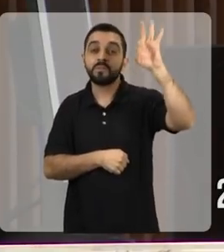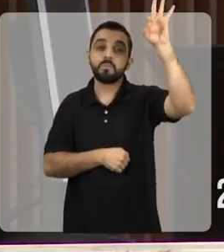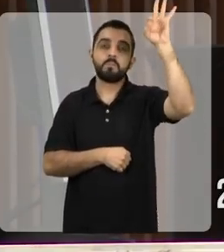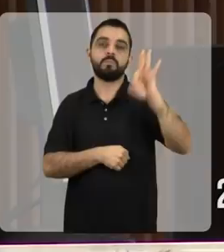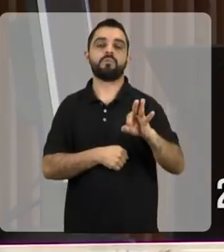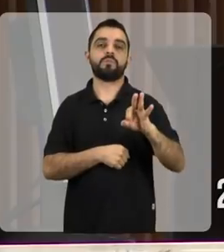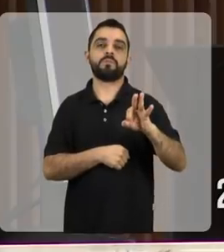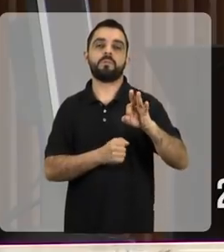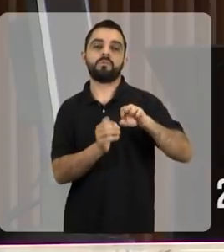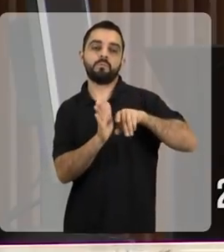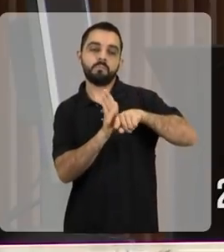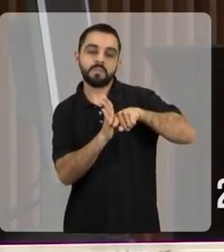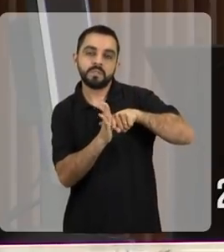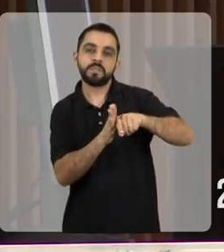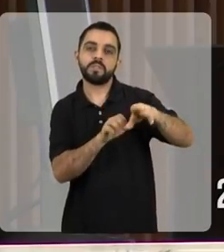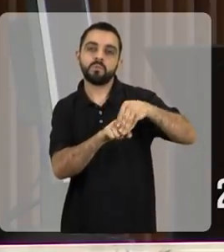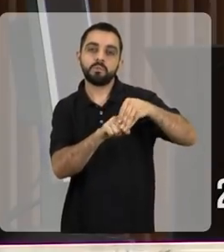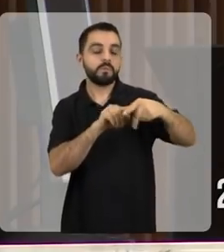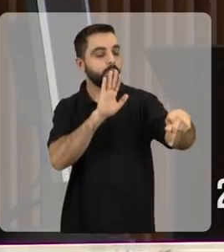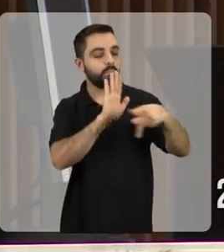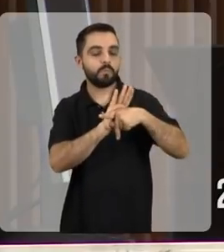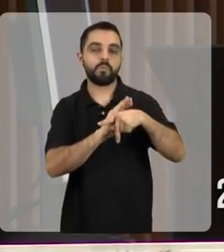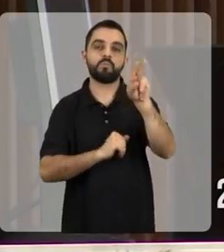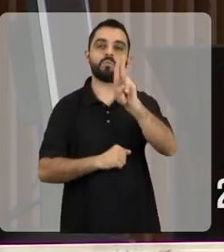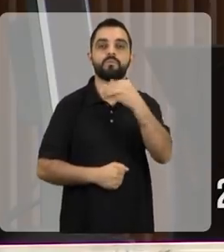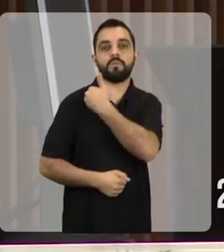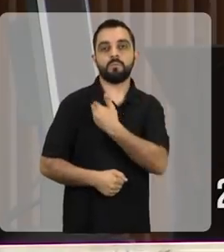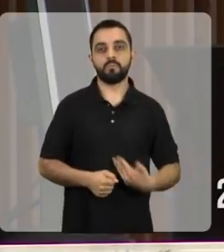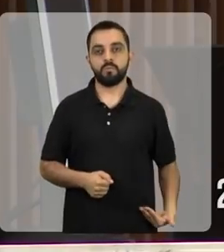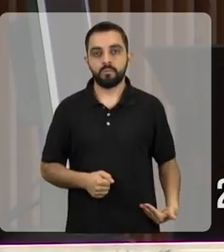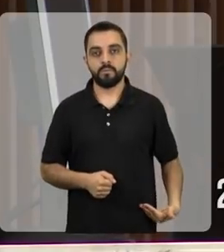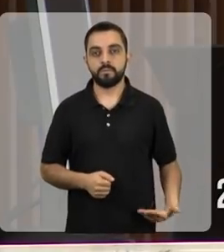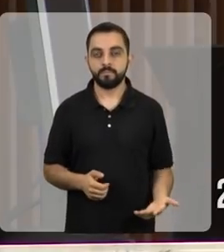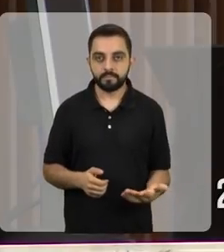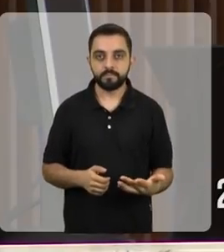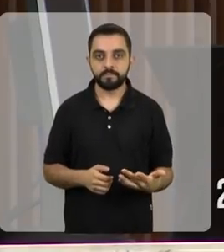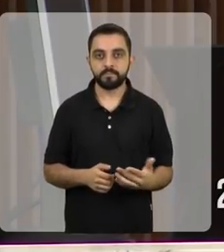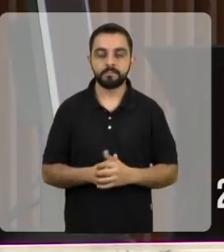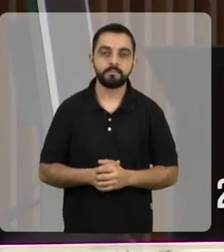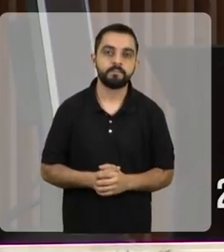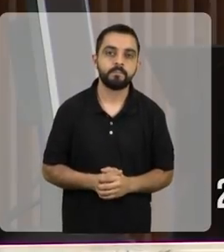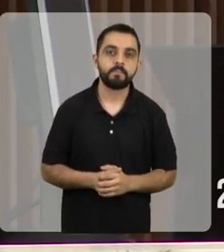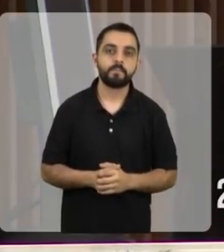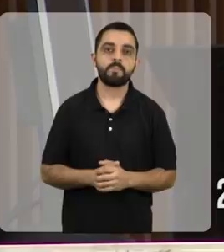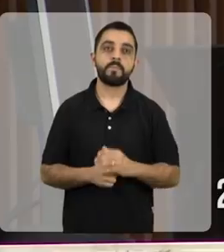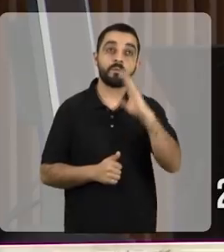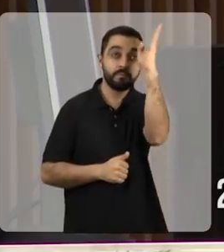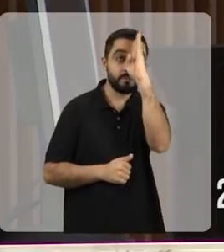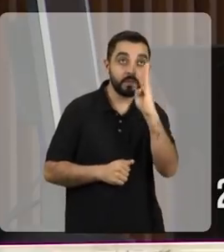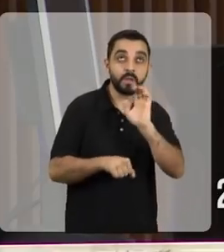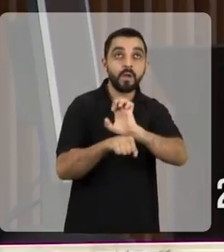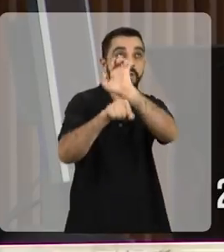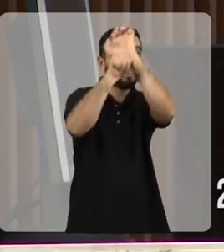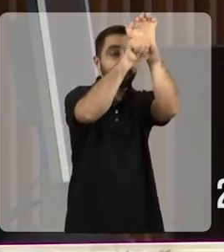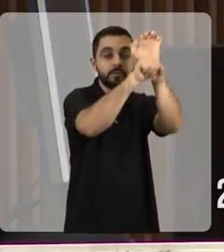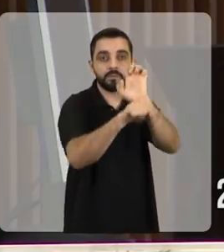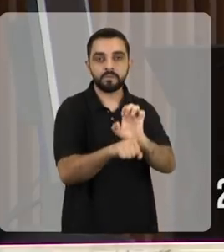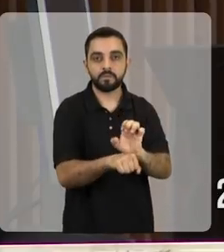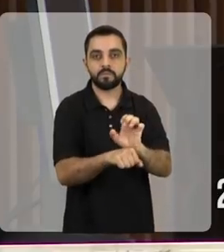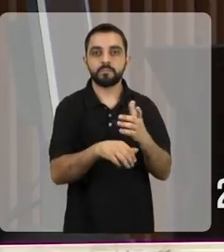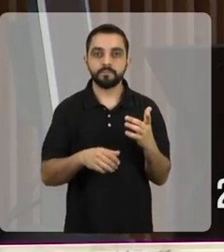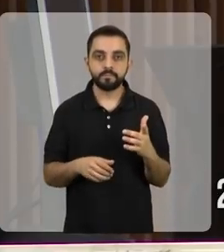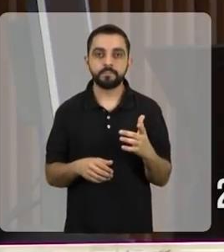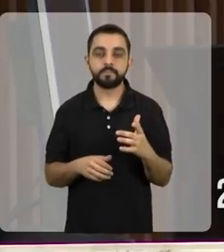está a cargo das universidades públicas as federais e as estaduais isso não é um ranking aleatório